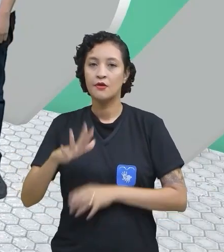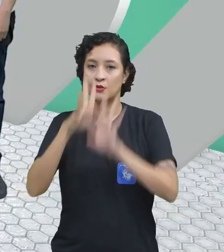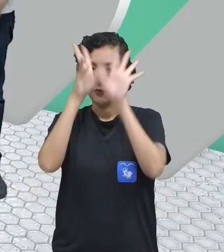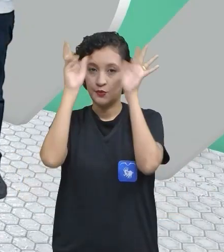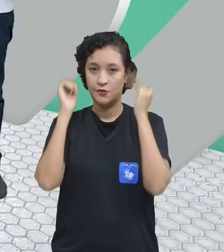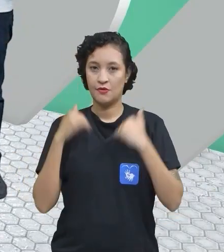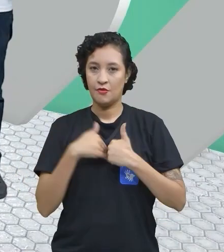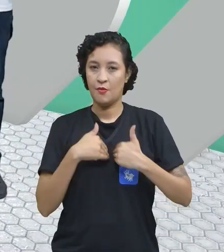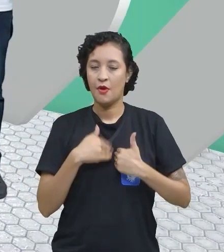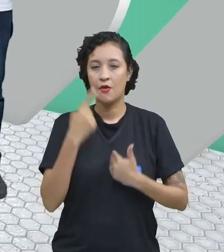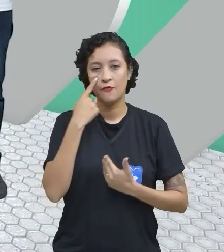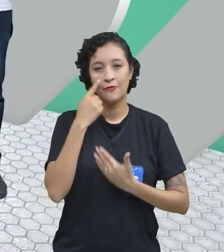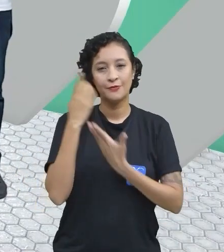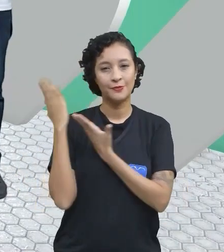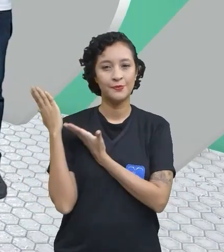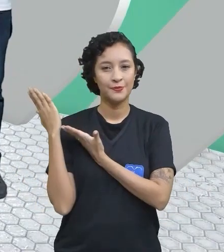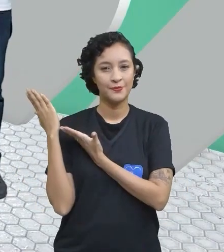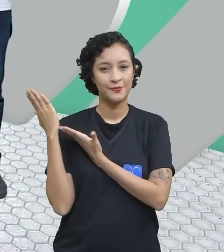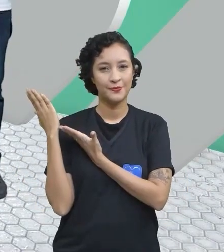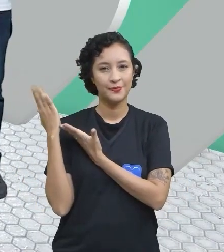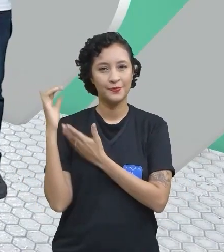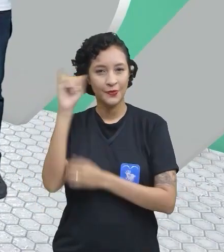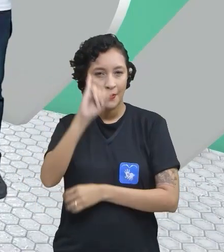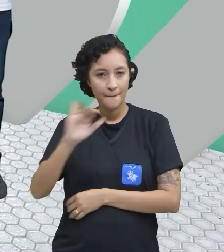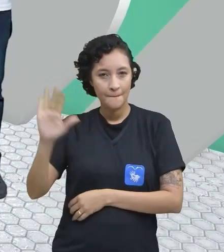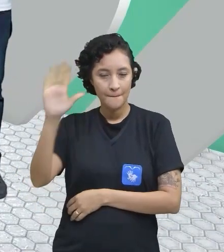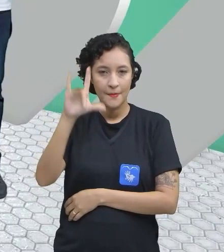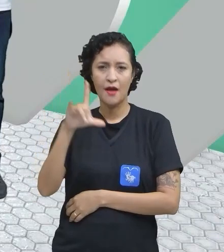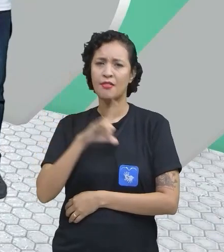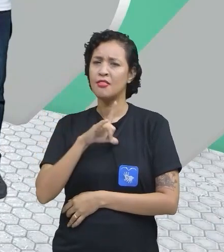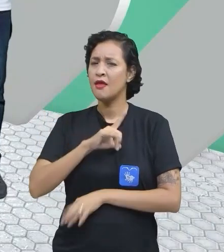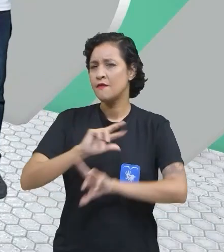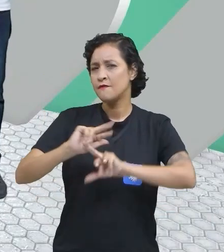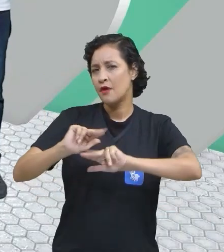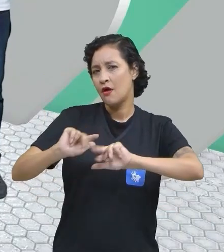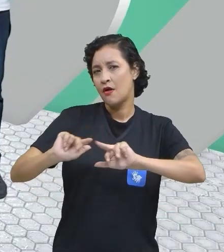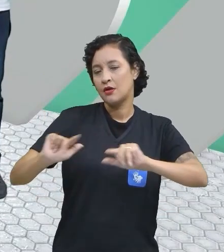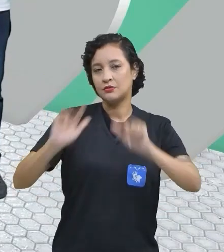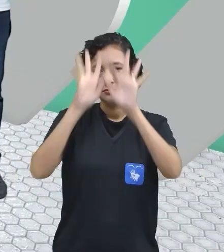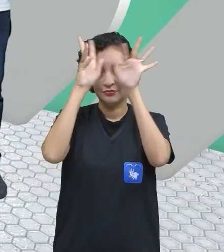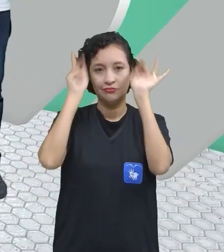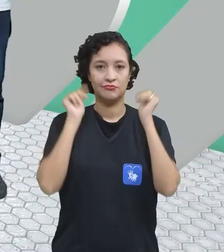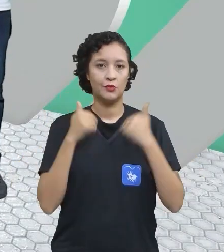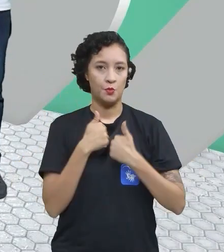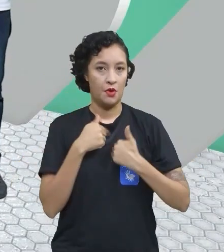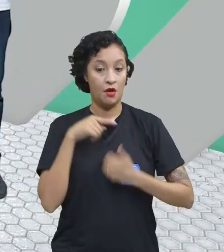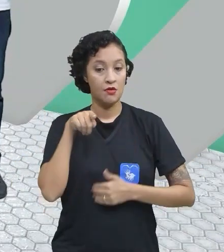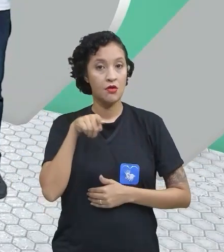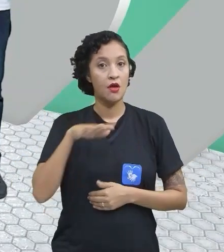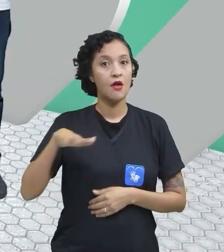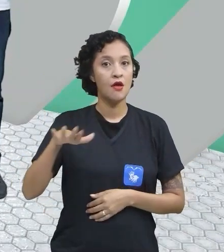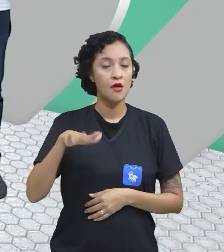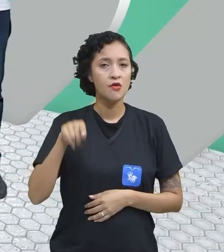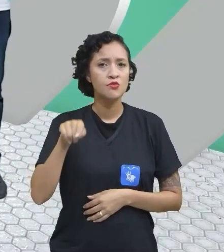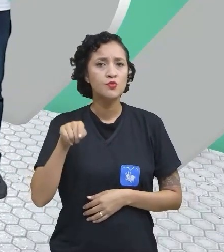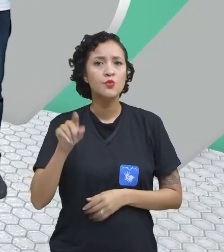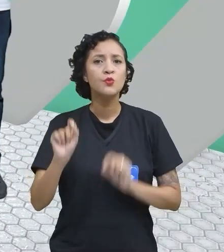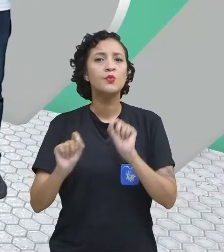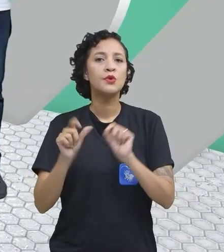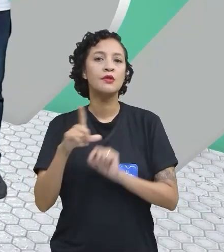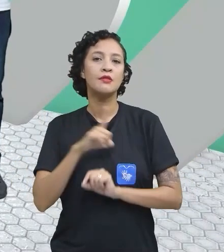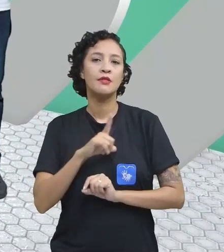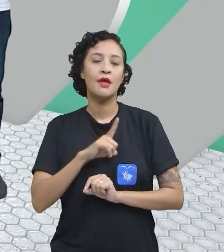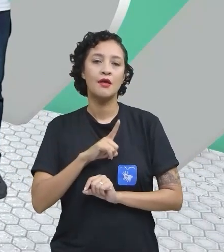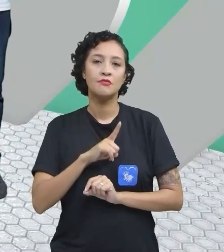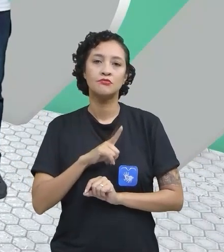imagem, existem muitos animais e esses animais, eles possuem hábitos